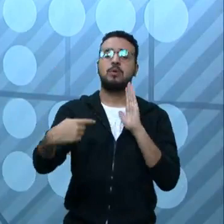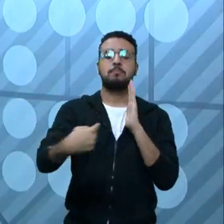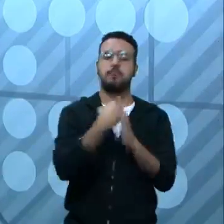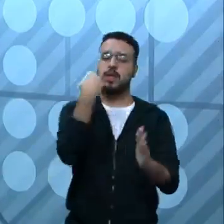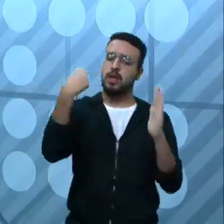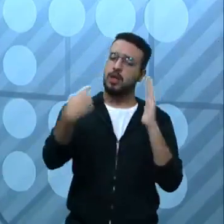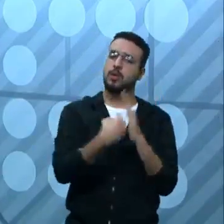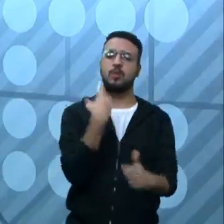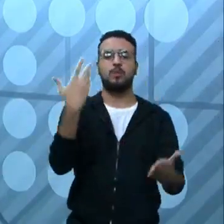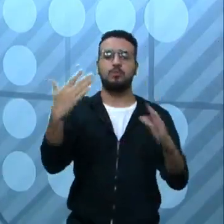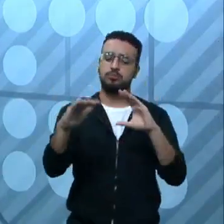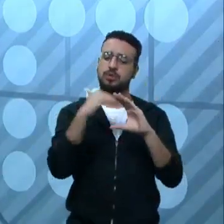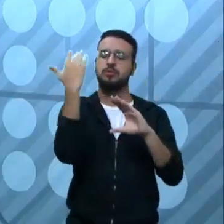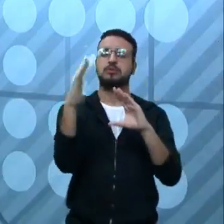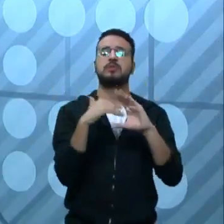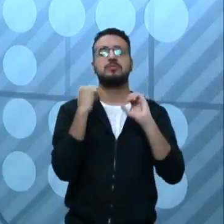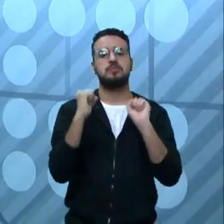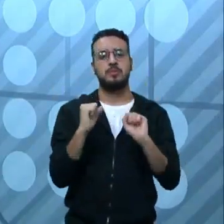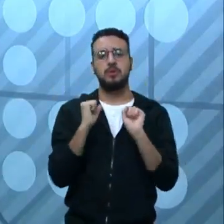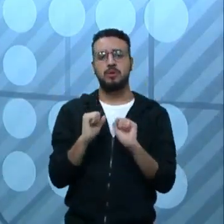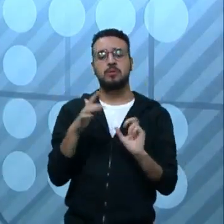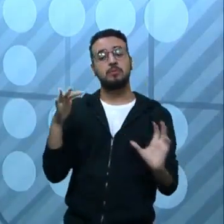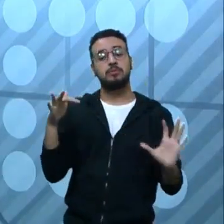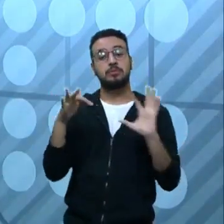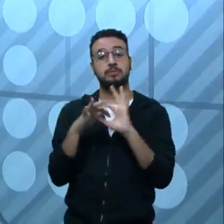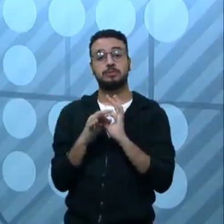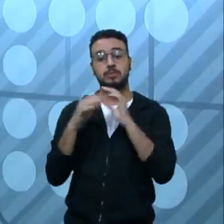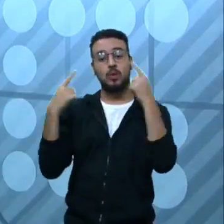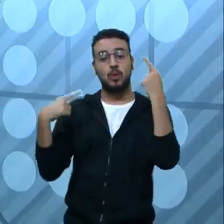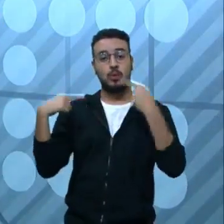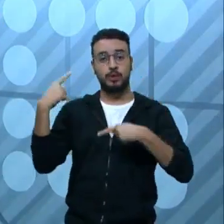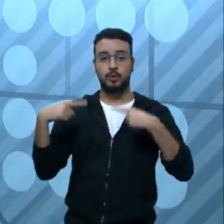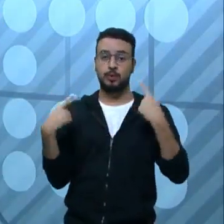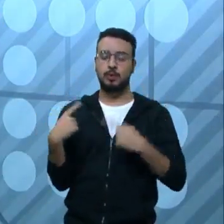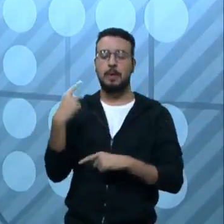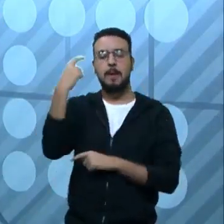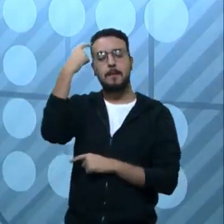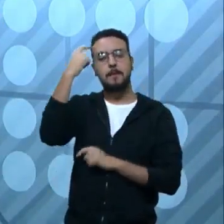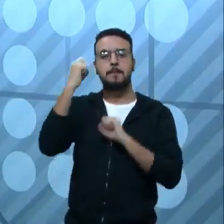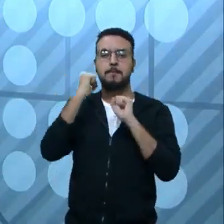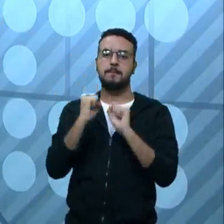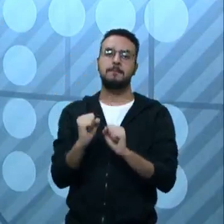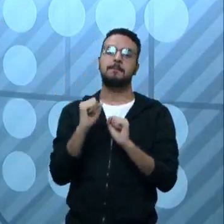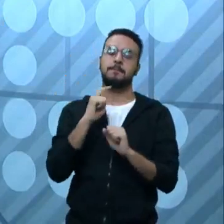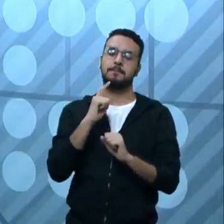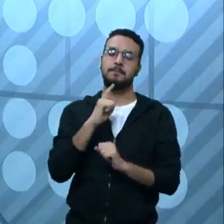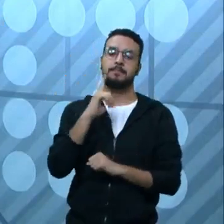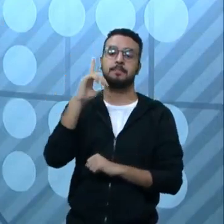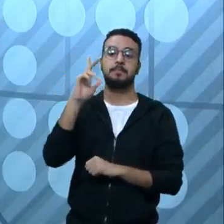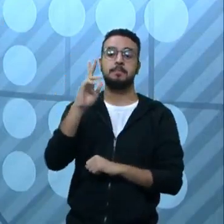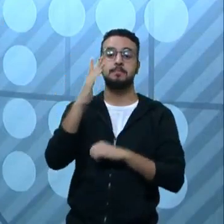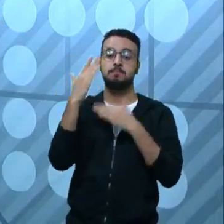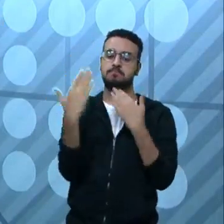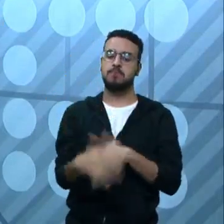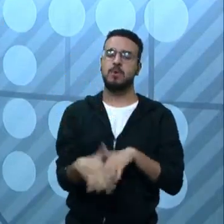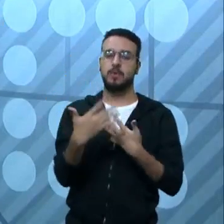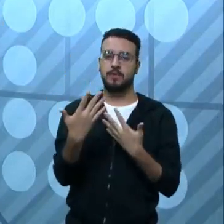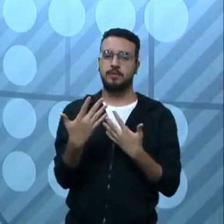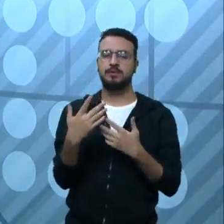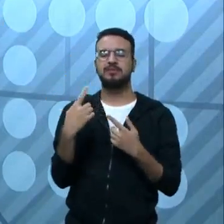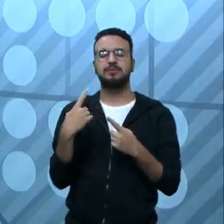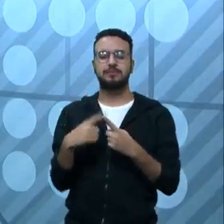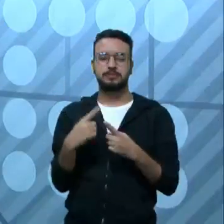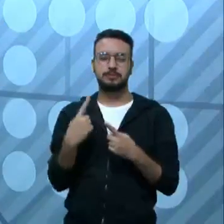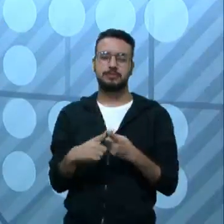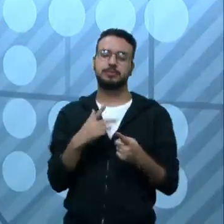a dúvida relacionada ao conteúdo que a gente está debatendo, pensando que isso pode ser cobrado em prova. Até porque toda a minha fala,